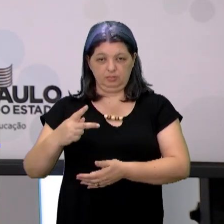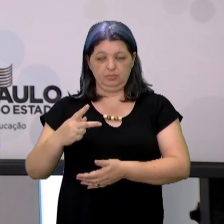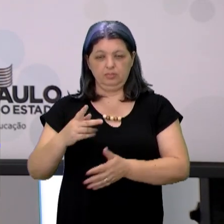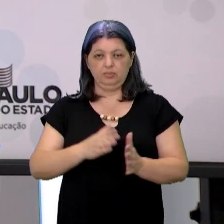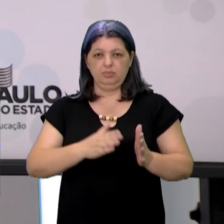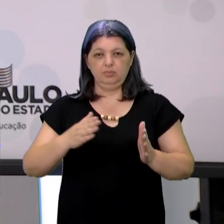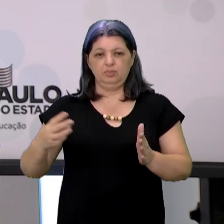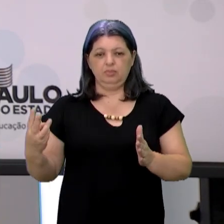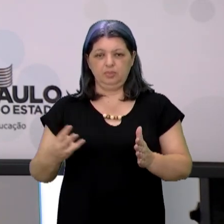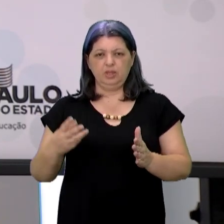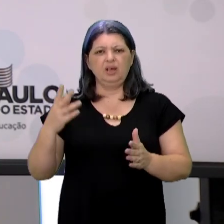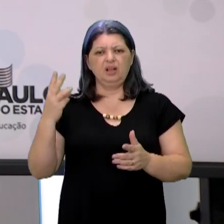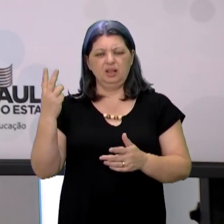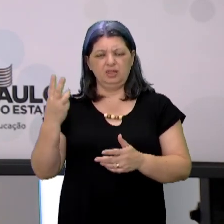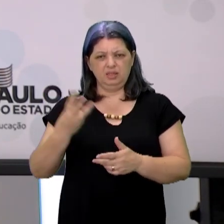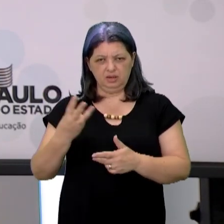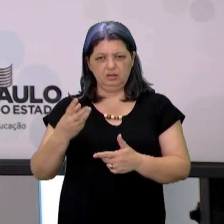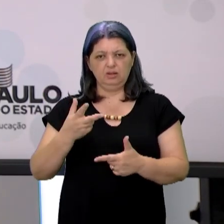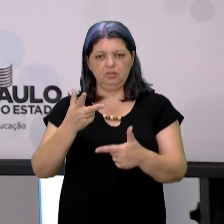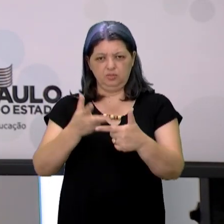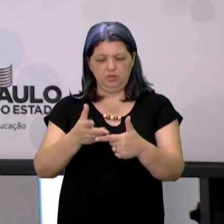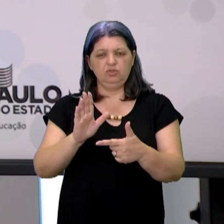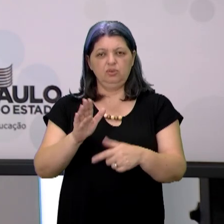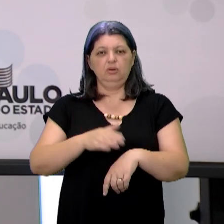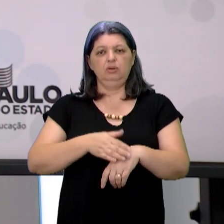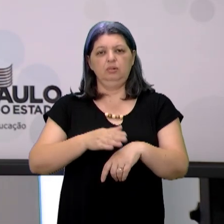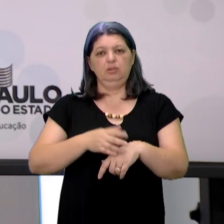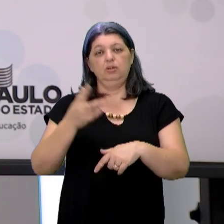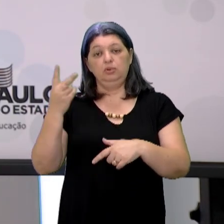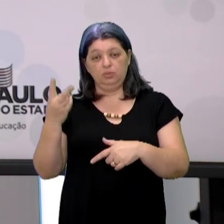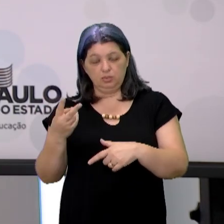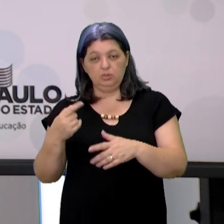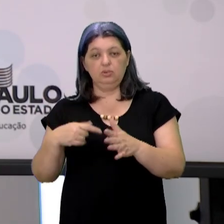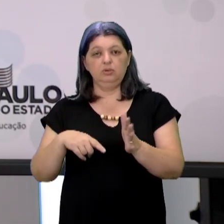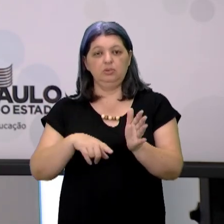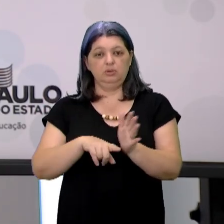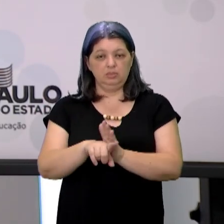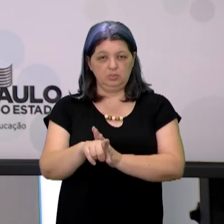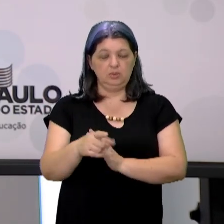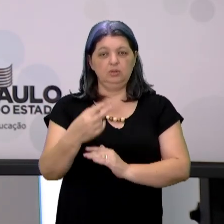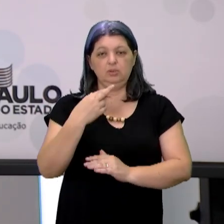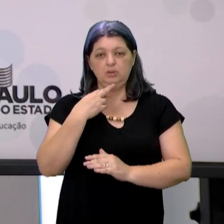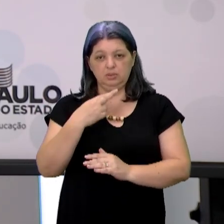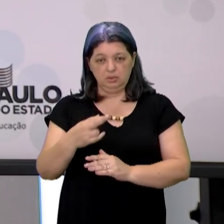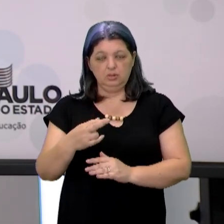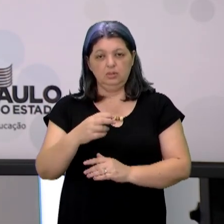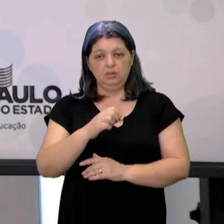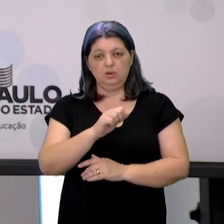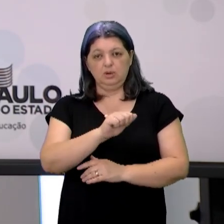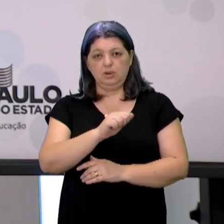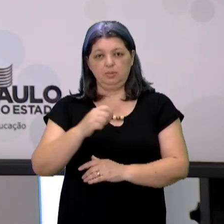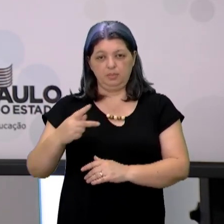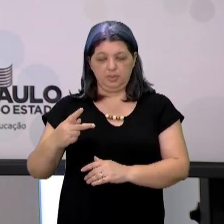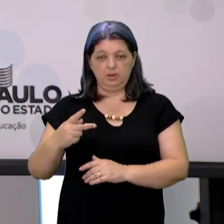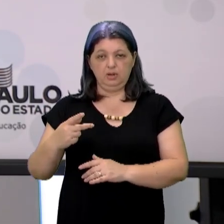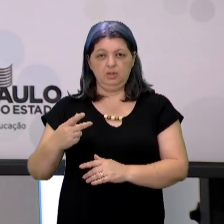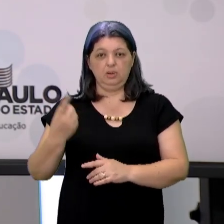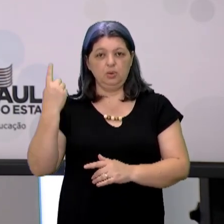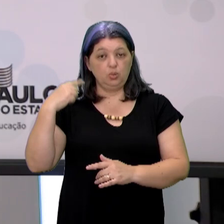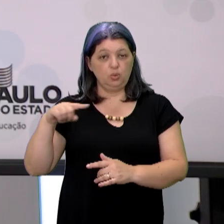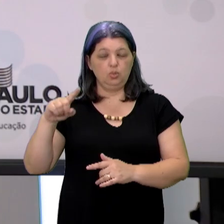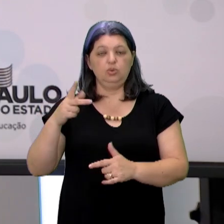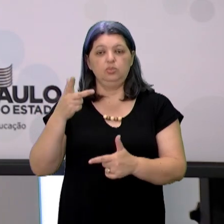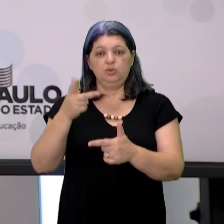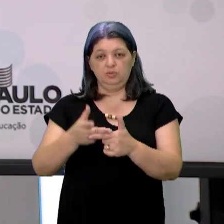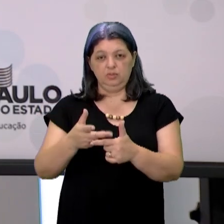É o terceiro vídeo, a gente já fez 2 vídeos falando sobre algumas questões, né, da prova AP e hoje o nosso último vídeo com